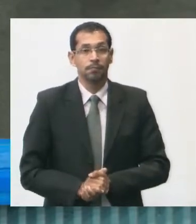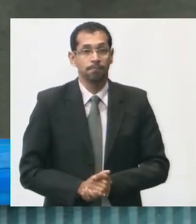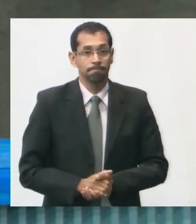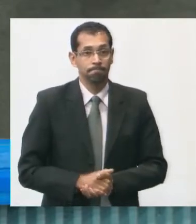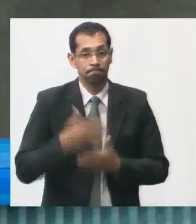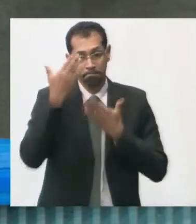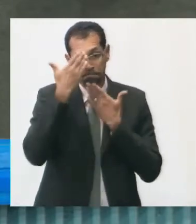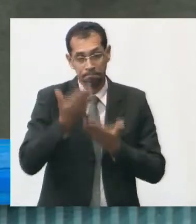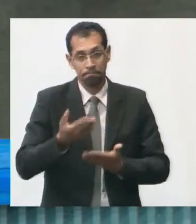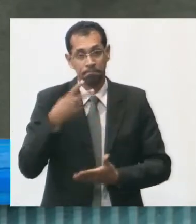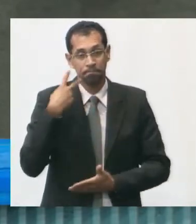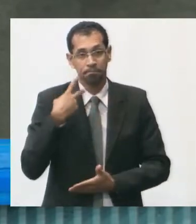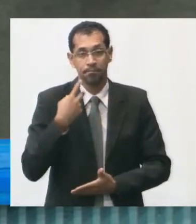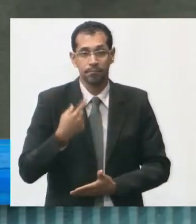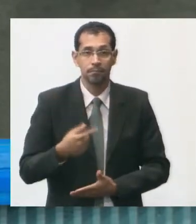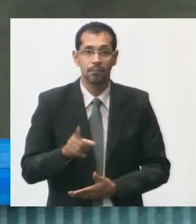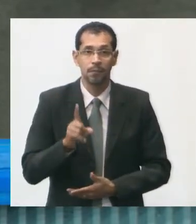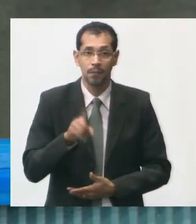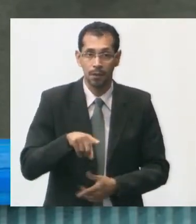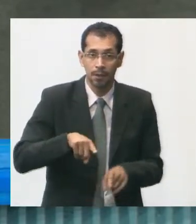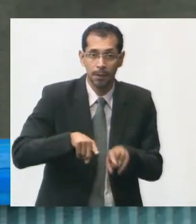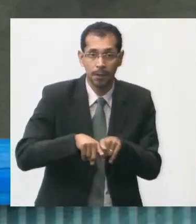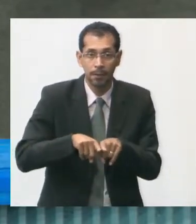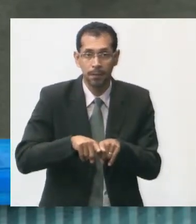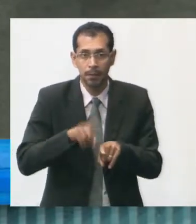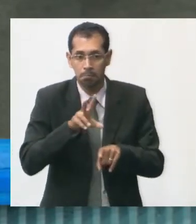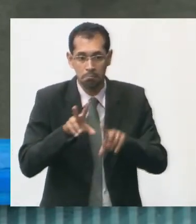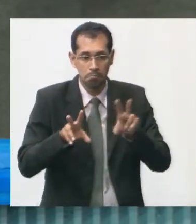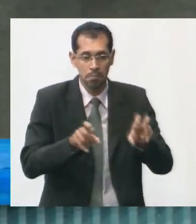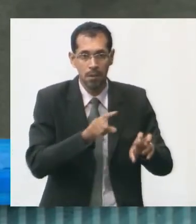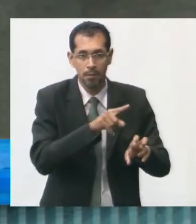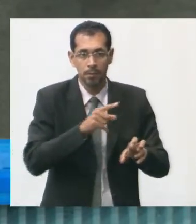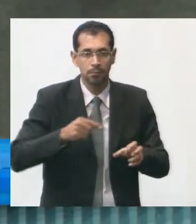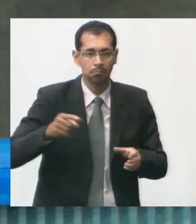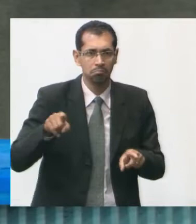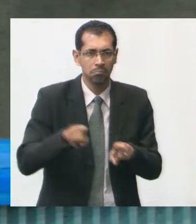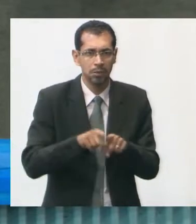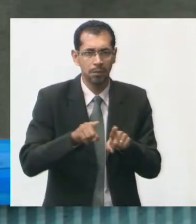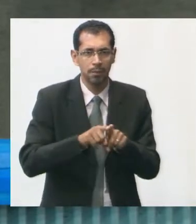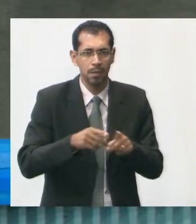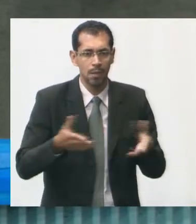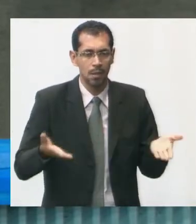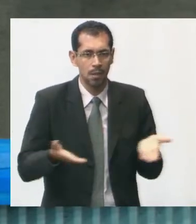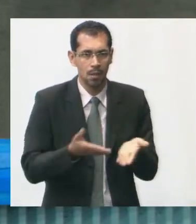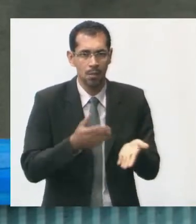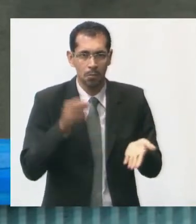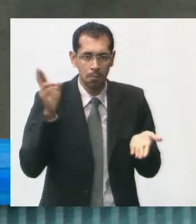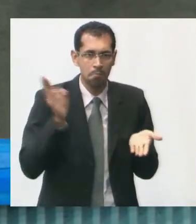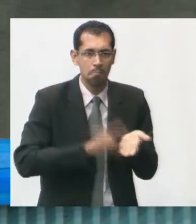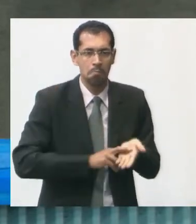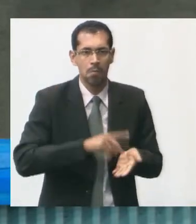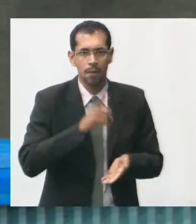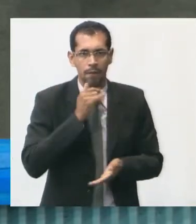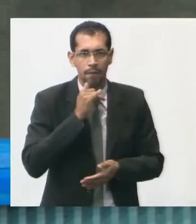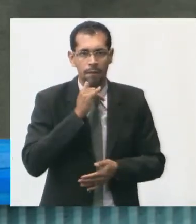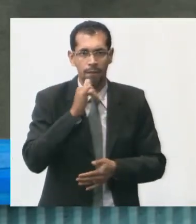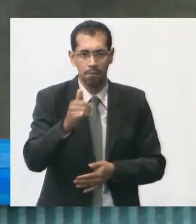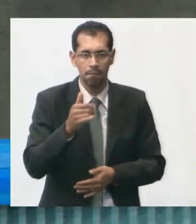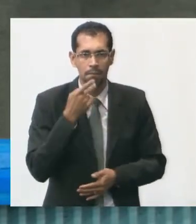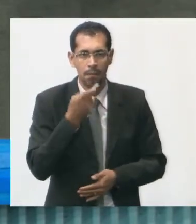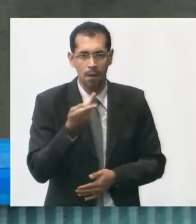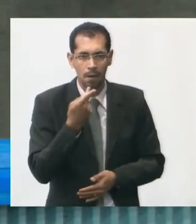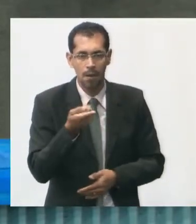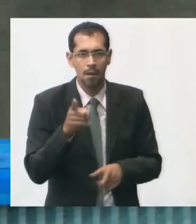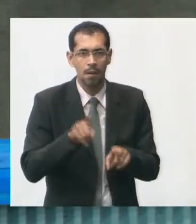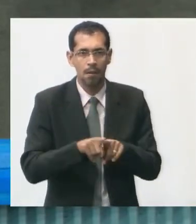justamente sobre isso que eu ia deixar registrado, e eu sei que a prefeitura